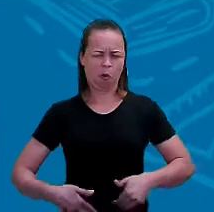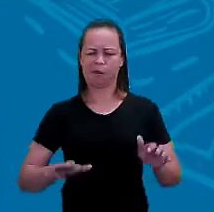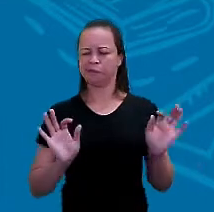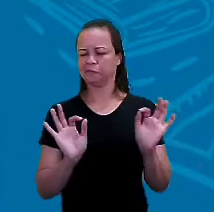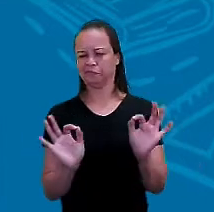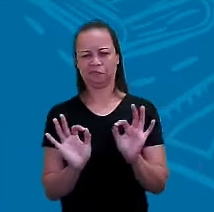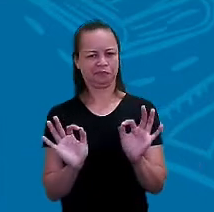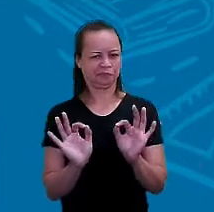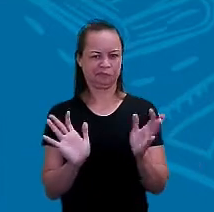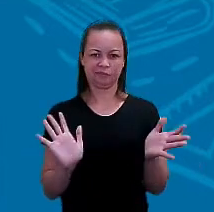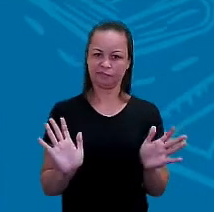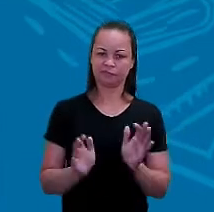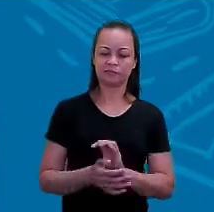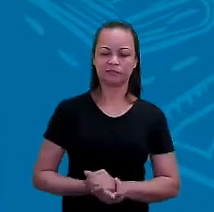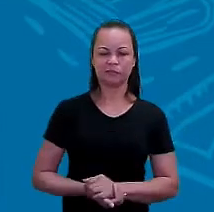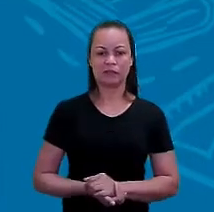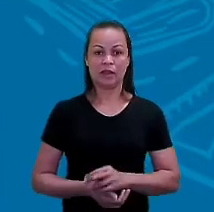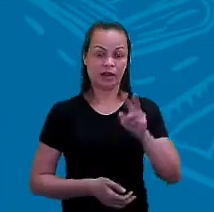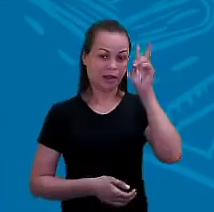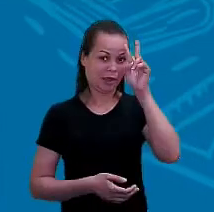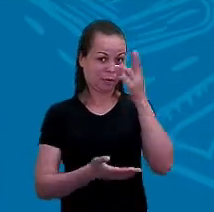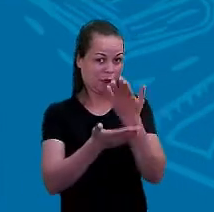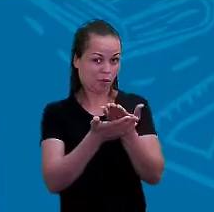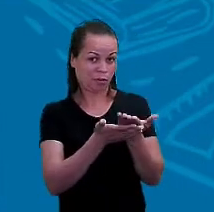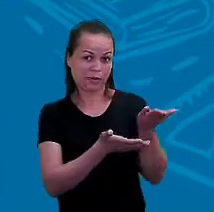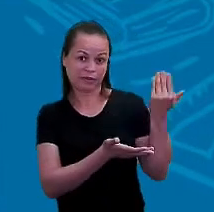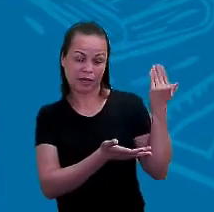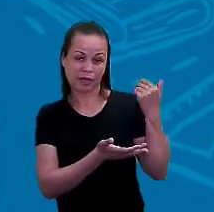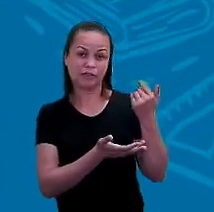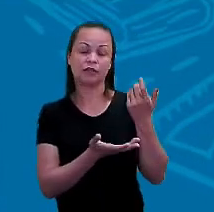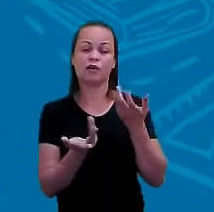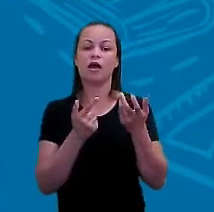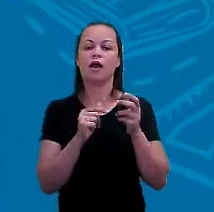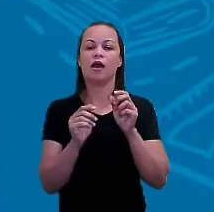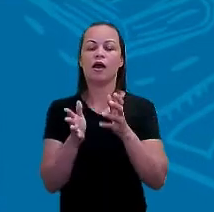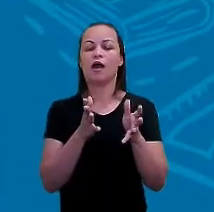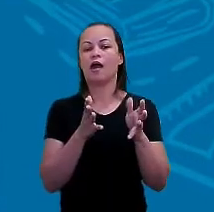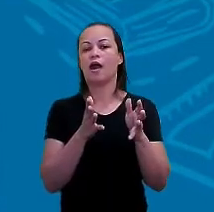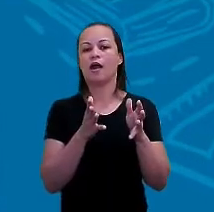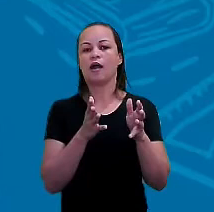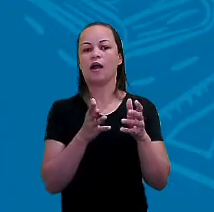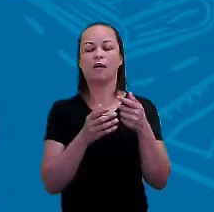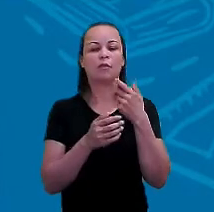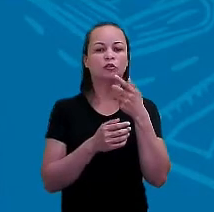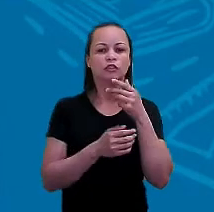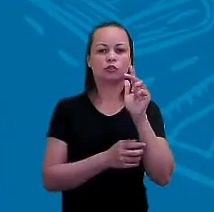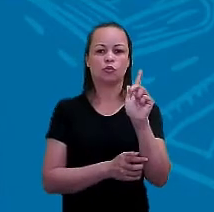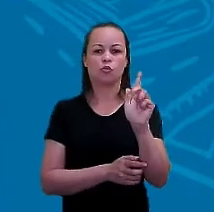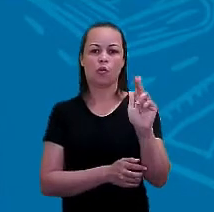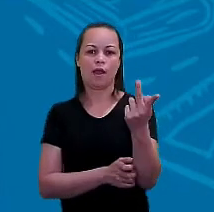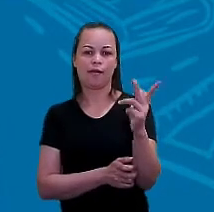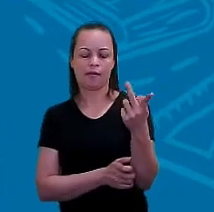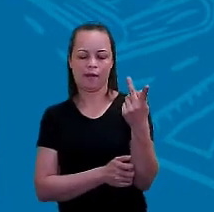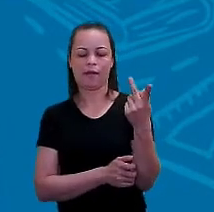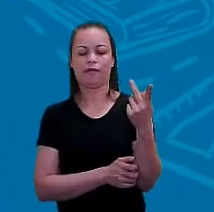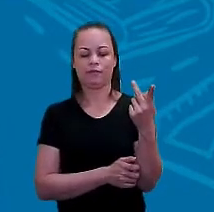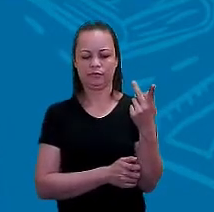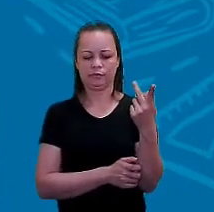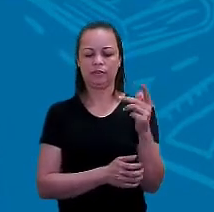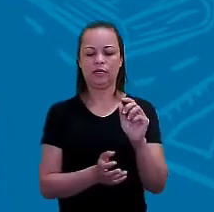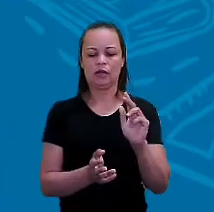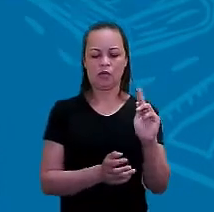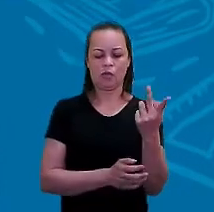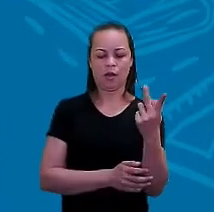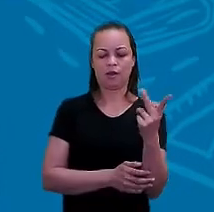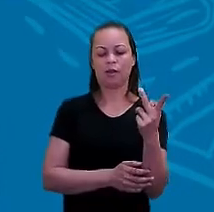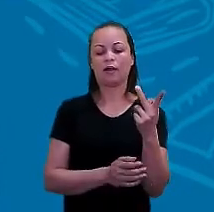I'm not hungry. Eu não estou com fome. Lembra da aula passada? A pronúncia do H, hungry. Hungry não é angry, hungry.